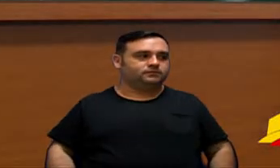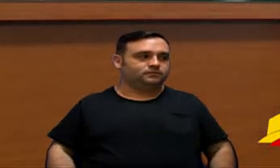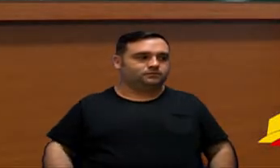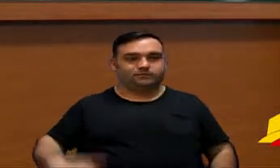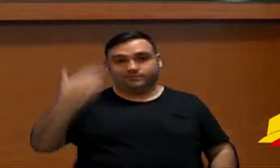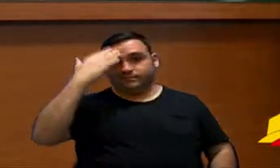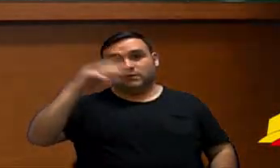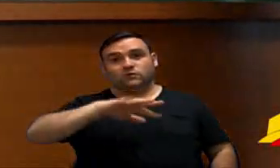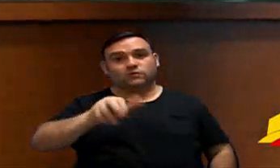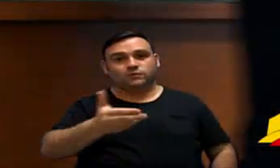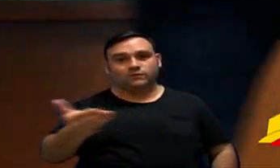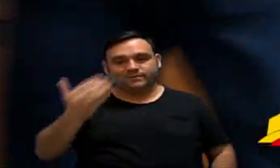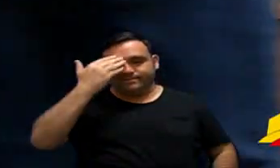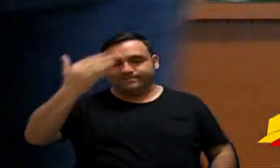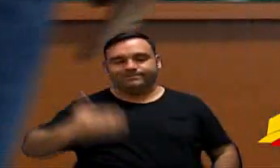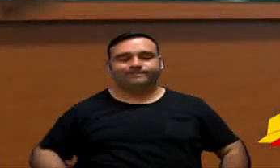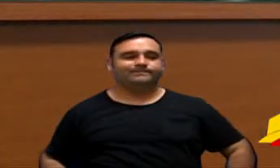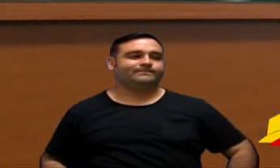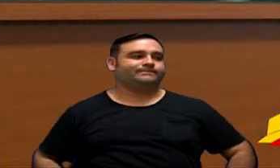Obrigado a todos. Obrigado.